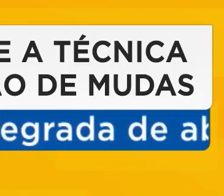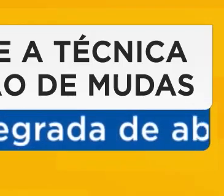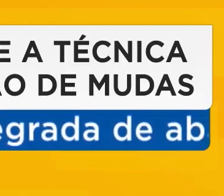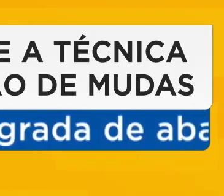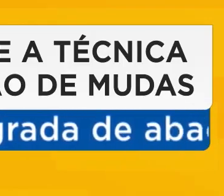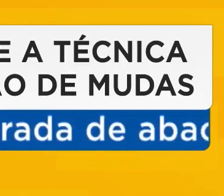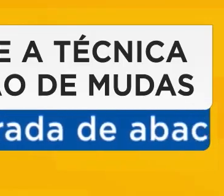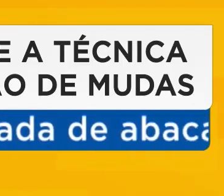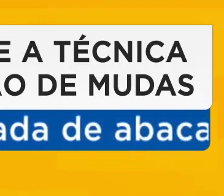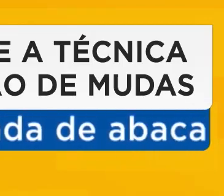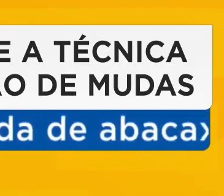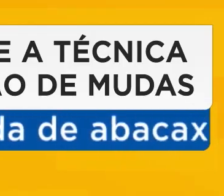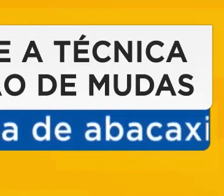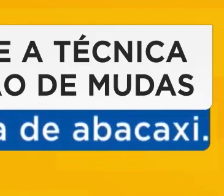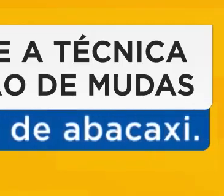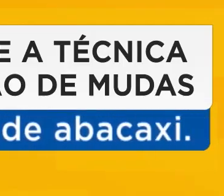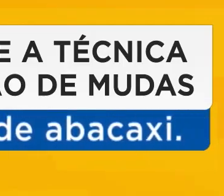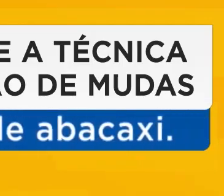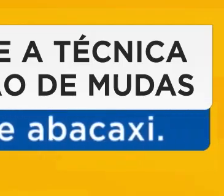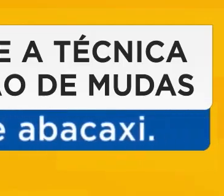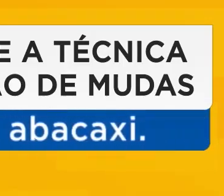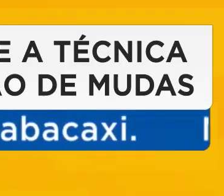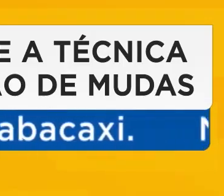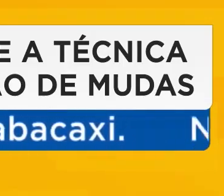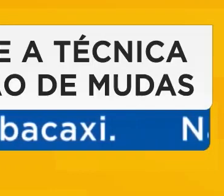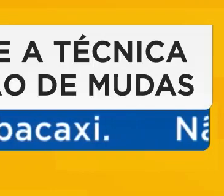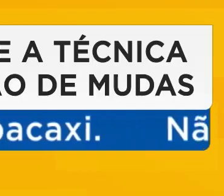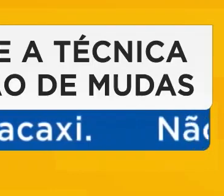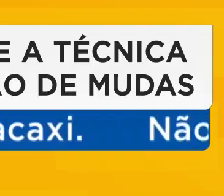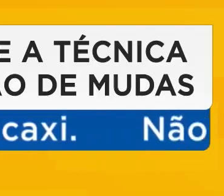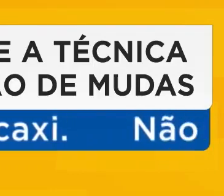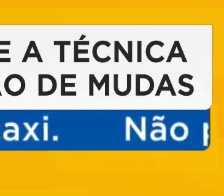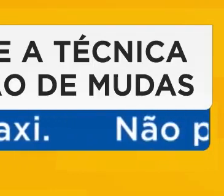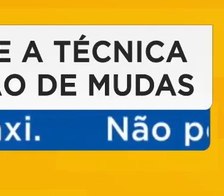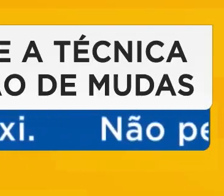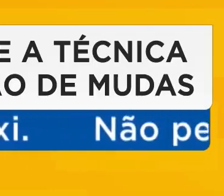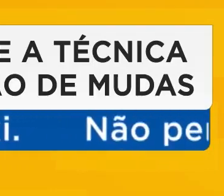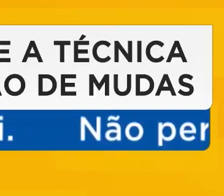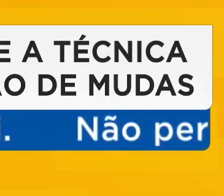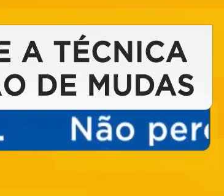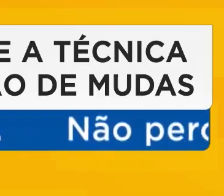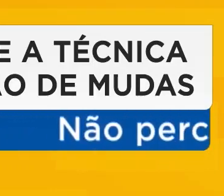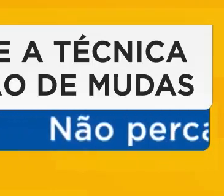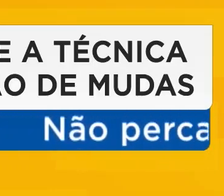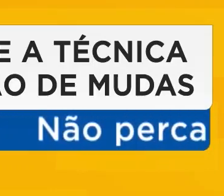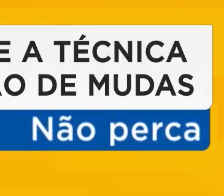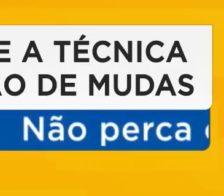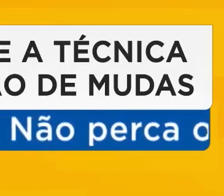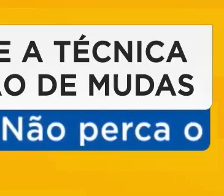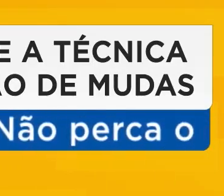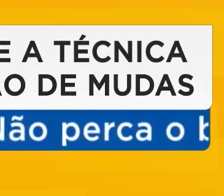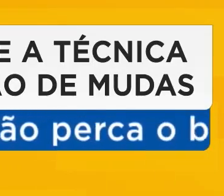senhor trabalhou juntamente com a equipe da Embrapa, aí de mandioca e fruticultura, com o apoio da Embrapa aqui de Tocantins,